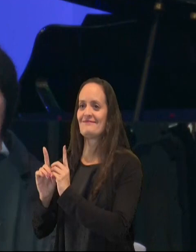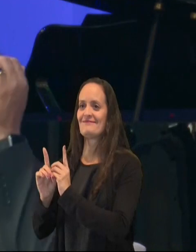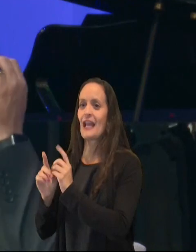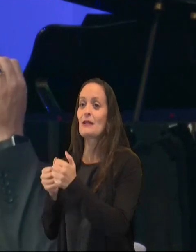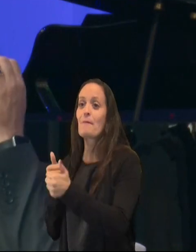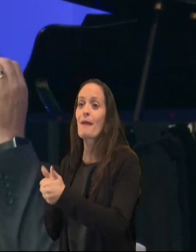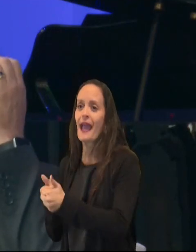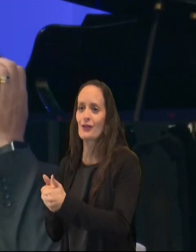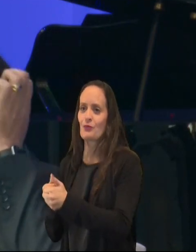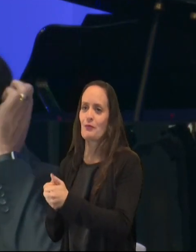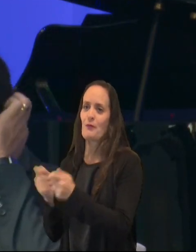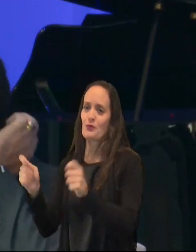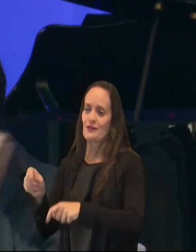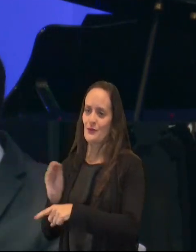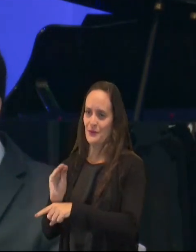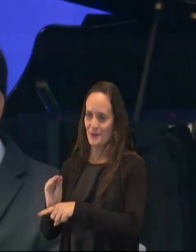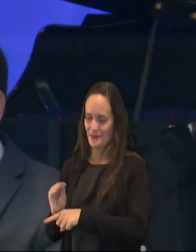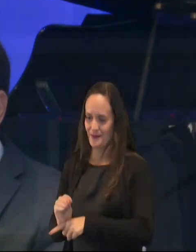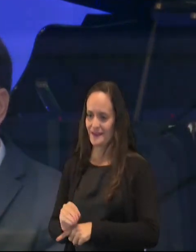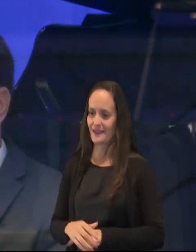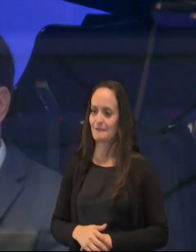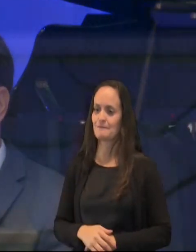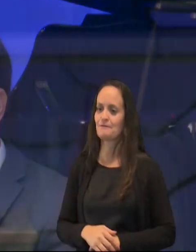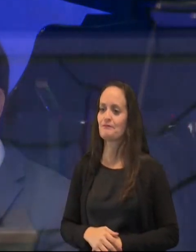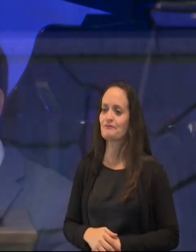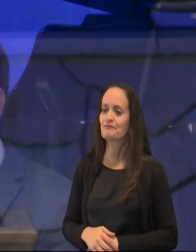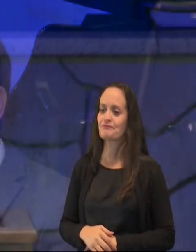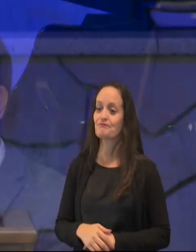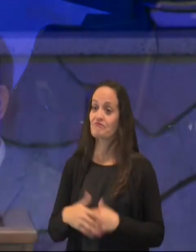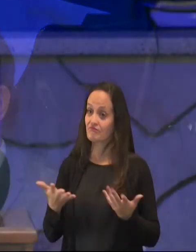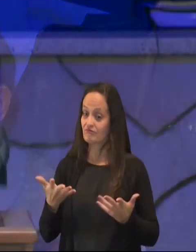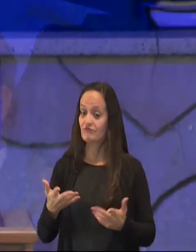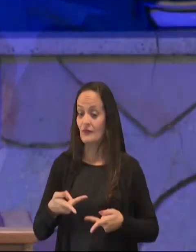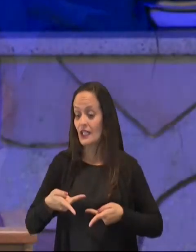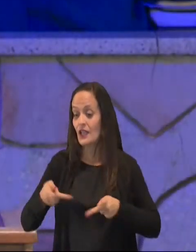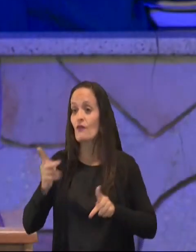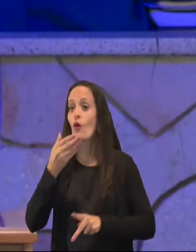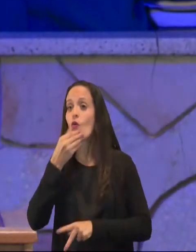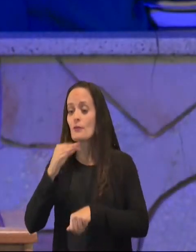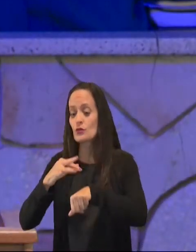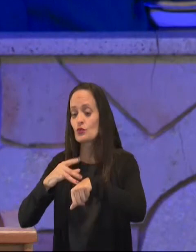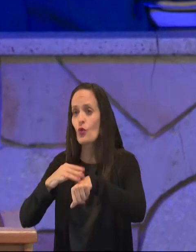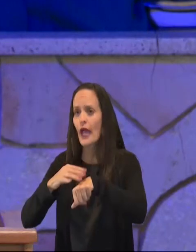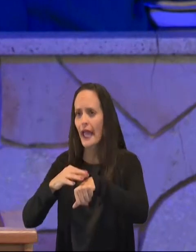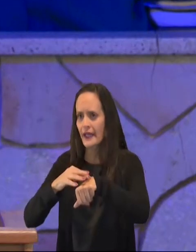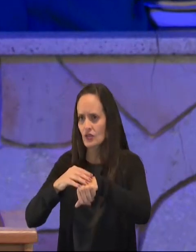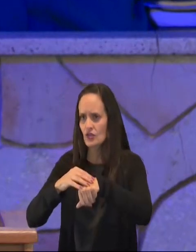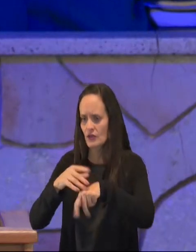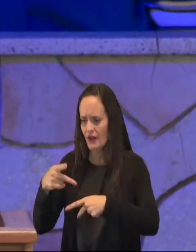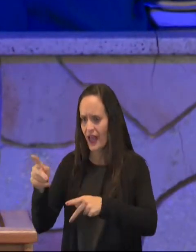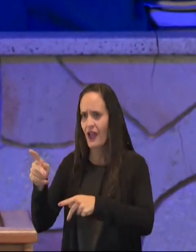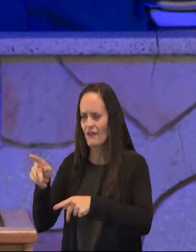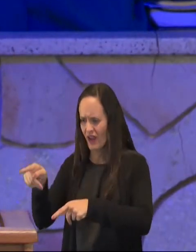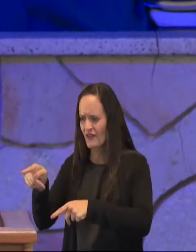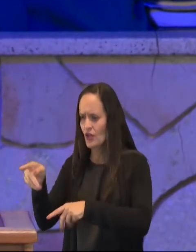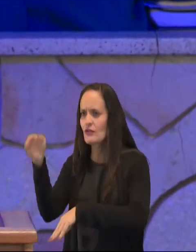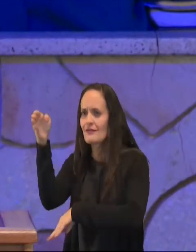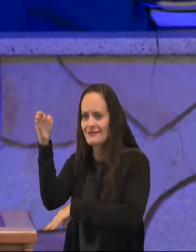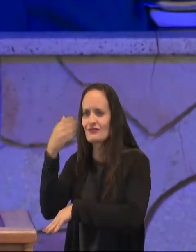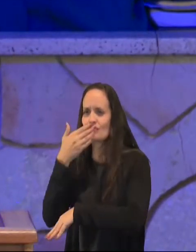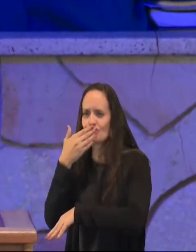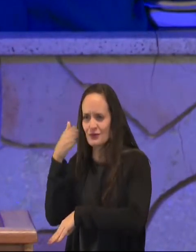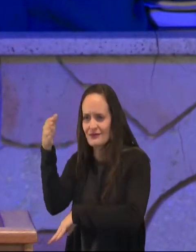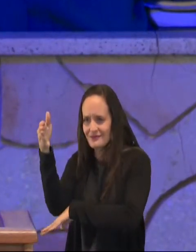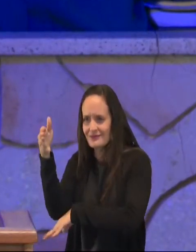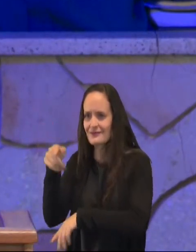E que construção maravilhosa, quando ele leva aquele homem lá para aquela pousada, e ainda diz assim: olha, o que vier a gastar, eu mesmo vou